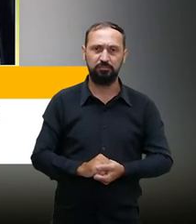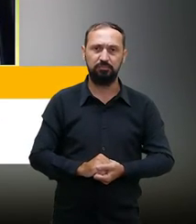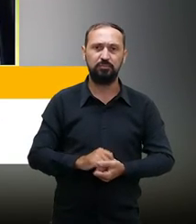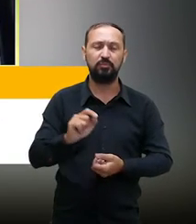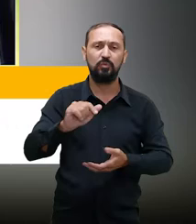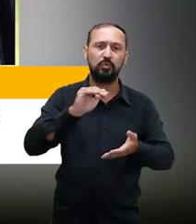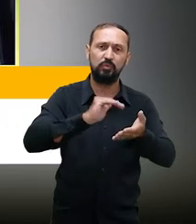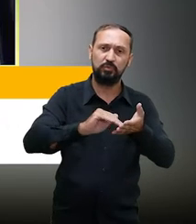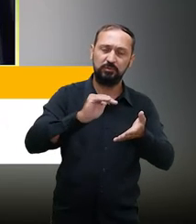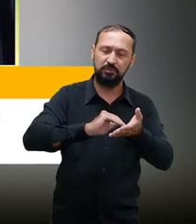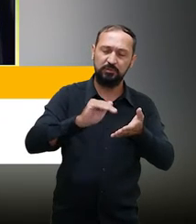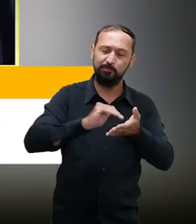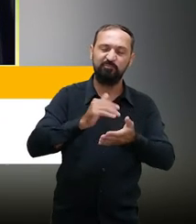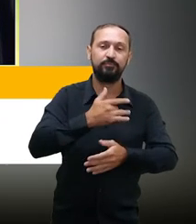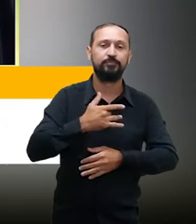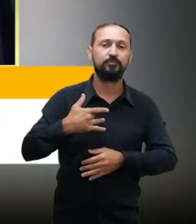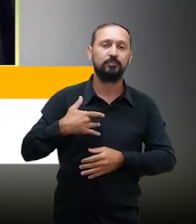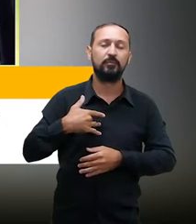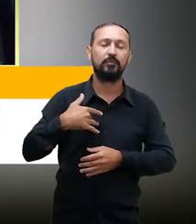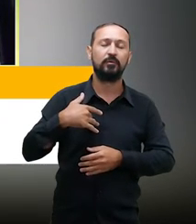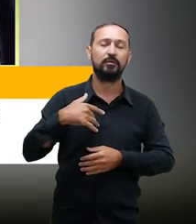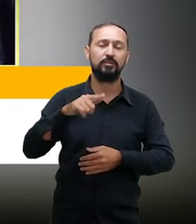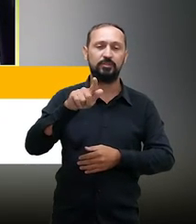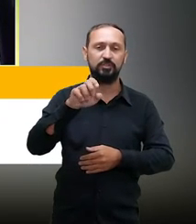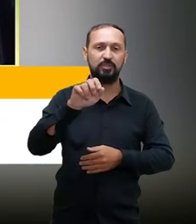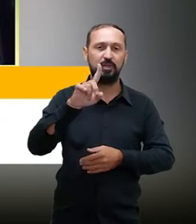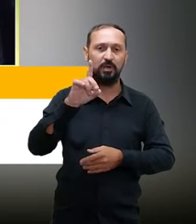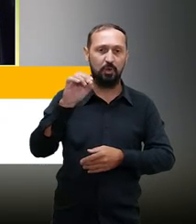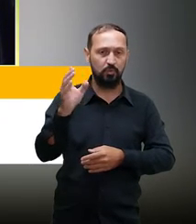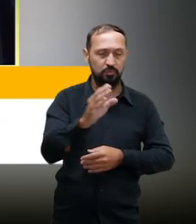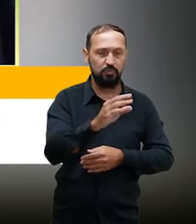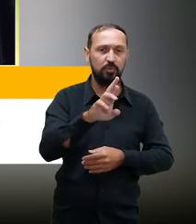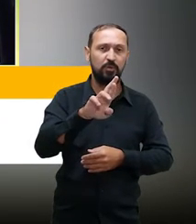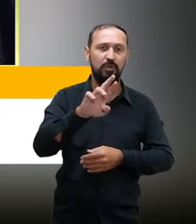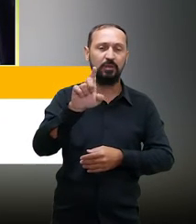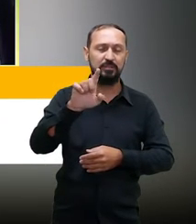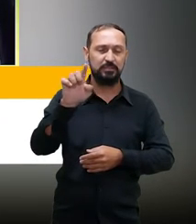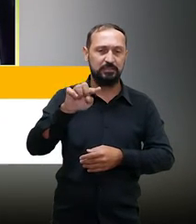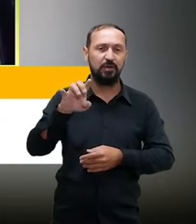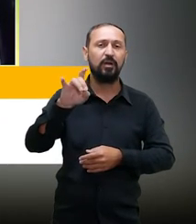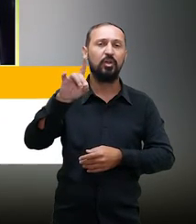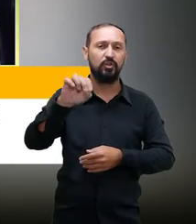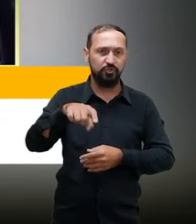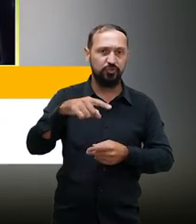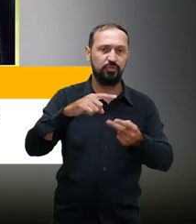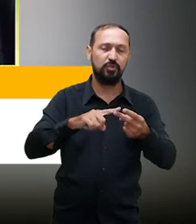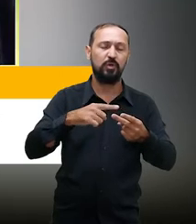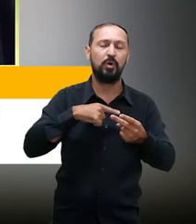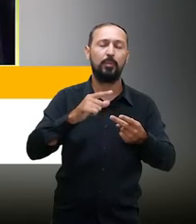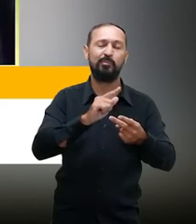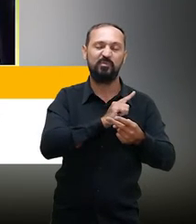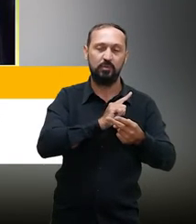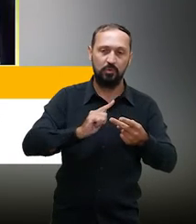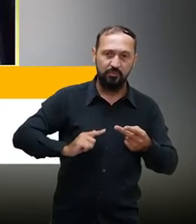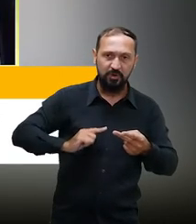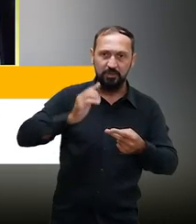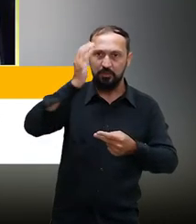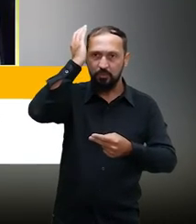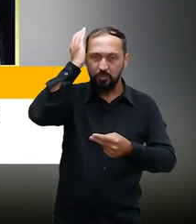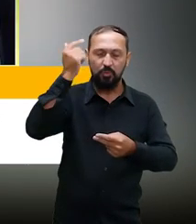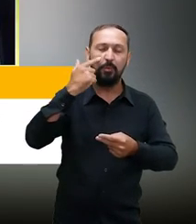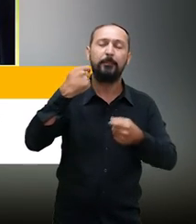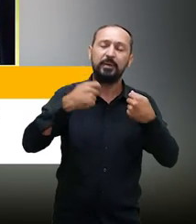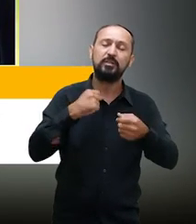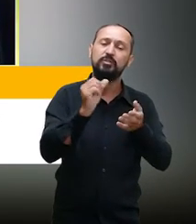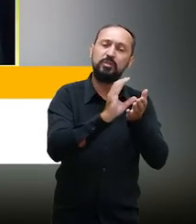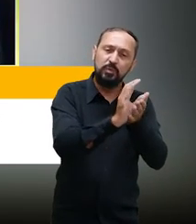socorro ao secretário de Estado, Geraldo Rezende, ao governador do Estado, no sentido de que Dourados precisa urgente,